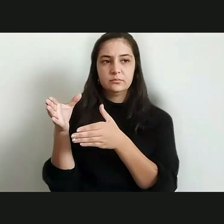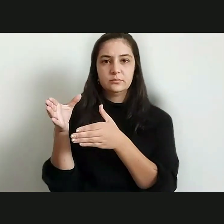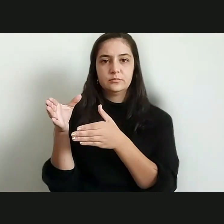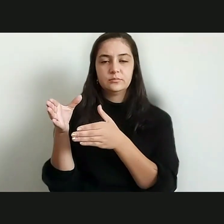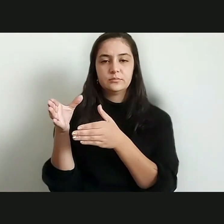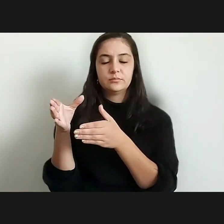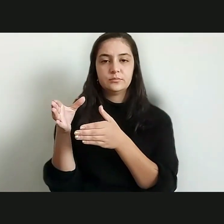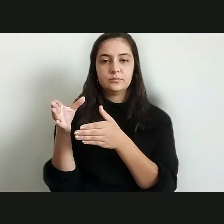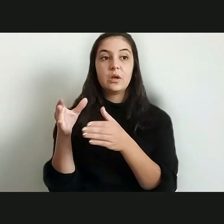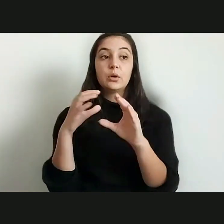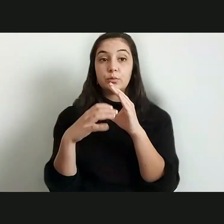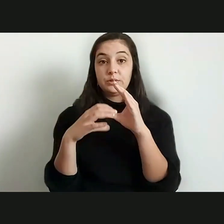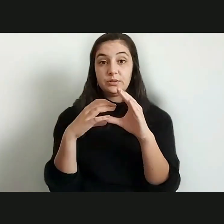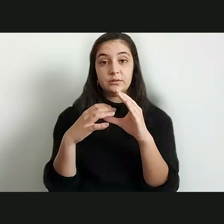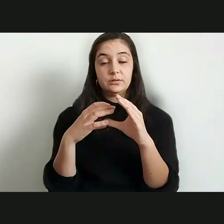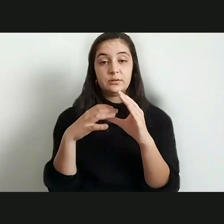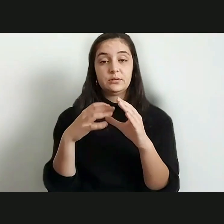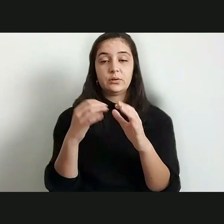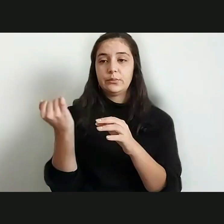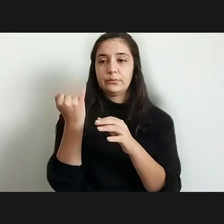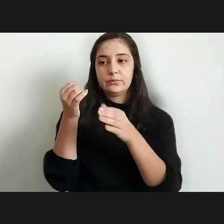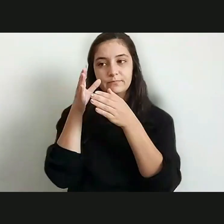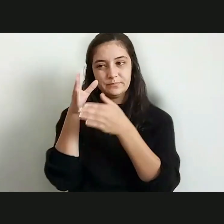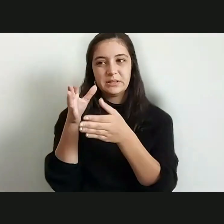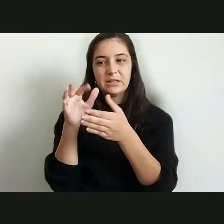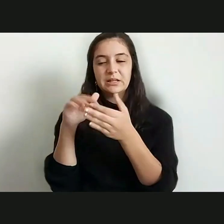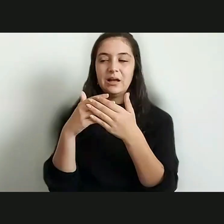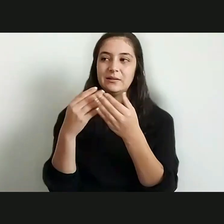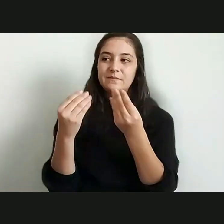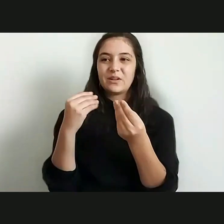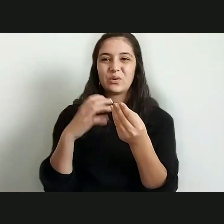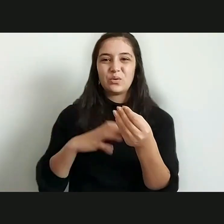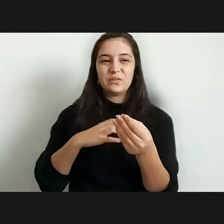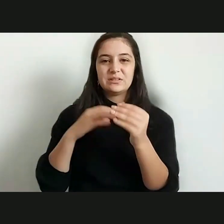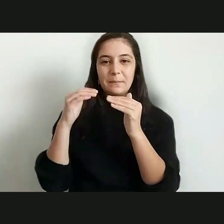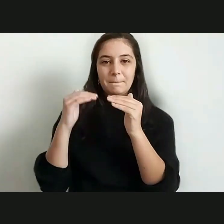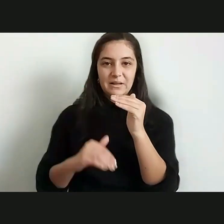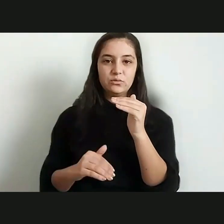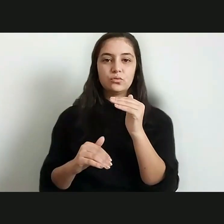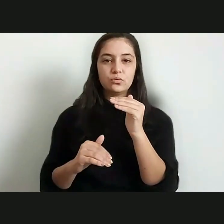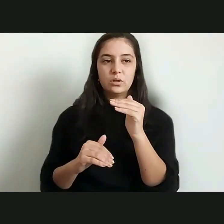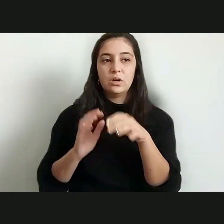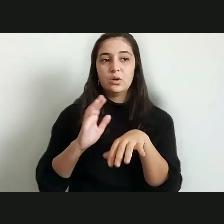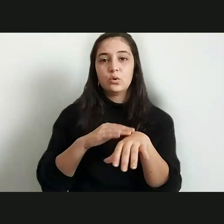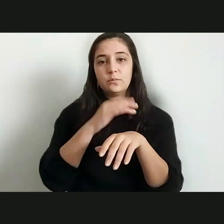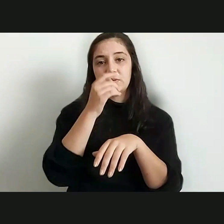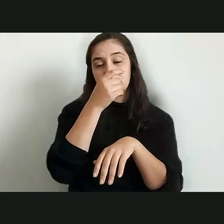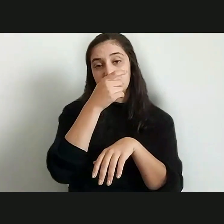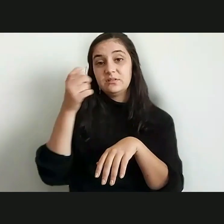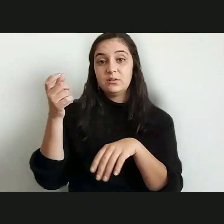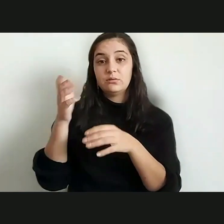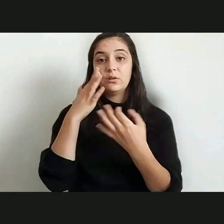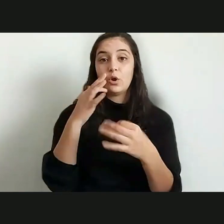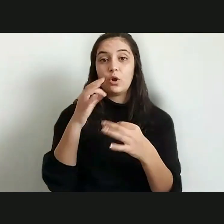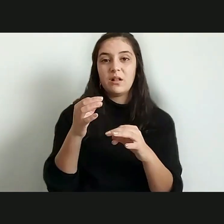E a comunicação que é excessivamente institucional é aquela que oferece, por vezes, menos confiança aos cidadãos, que são cidadãos que, por natureza, uma boa parte